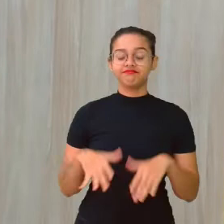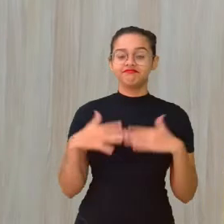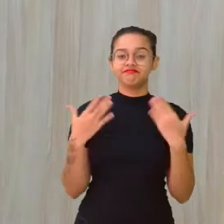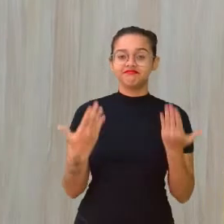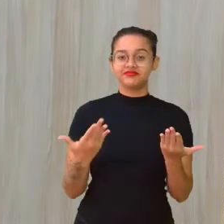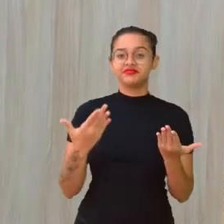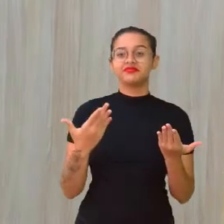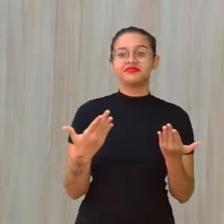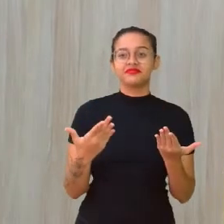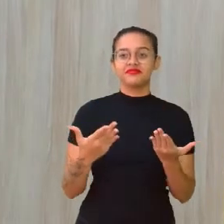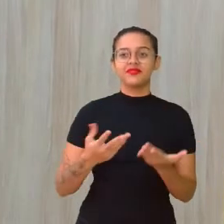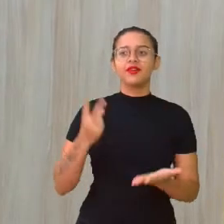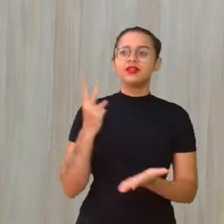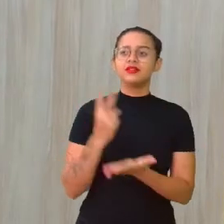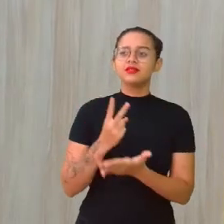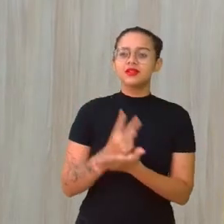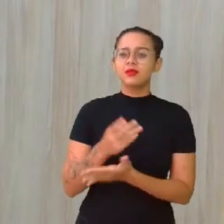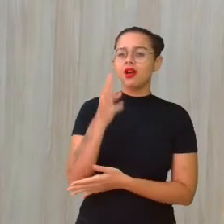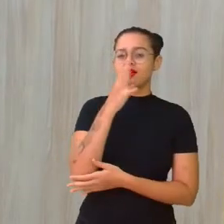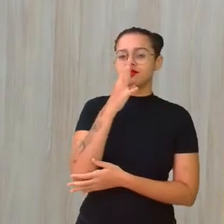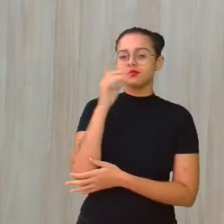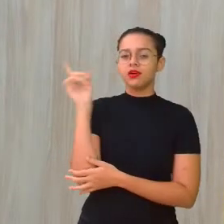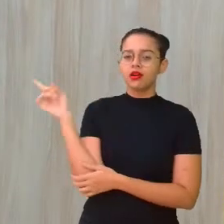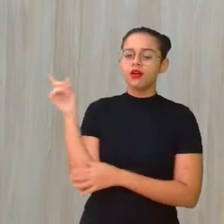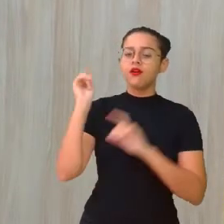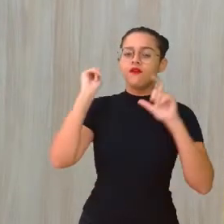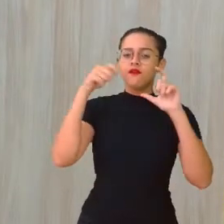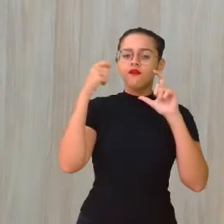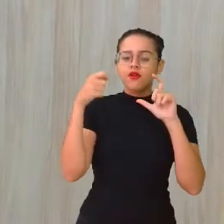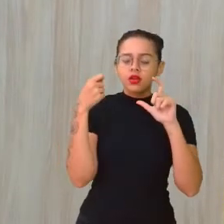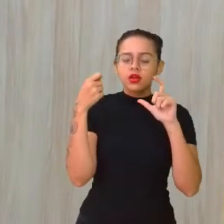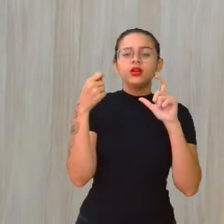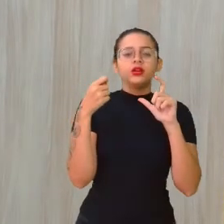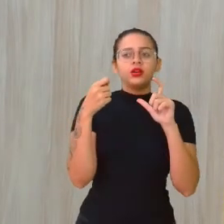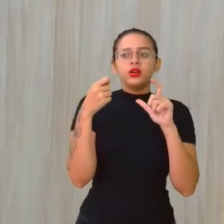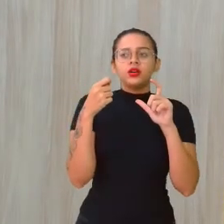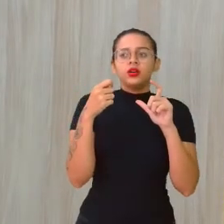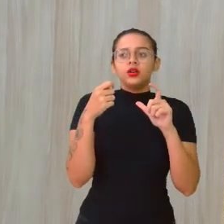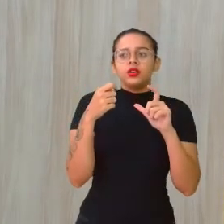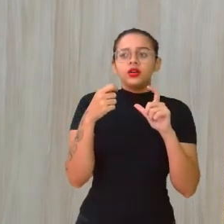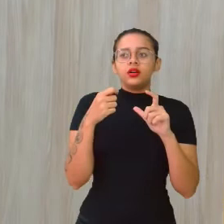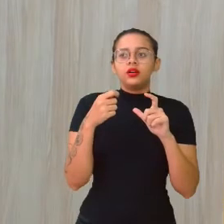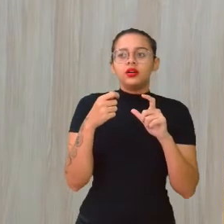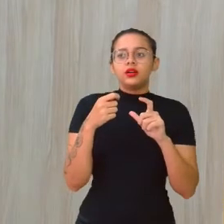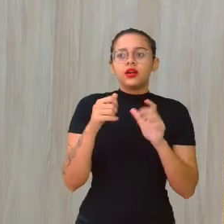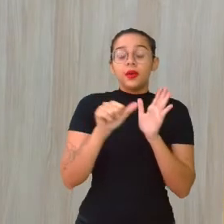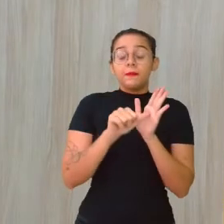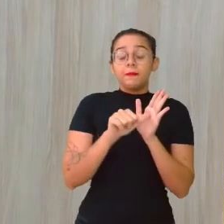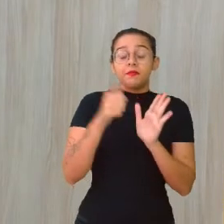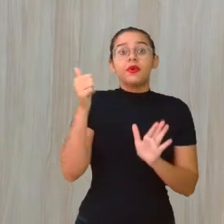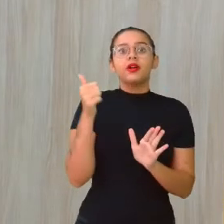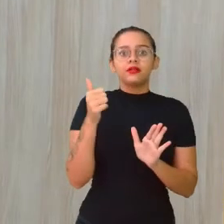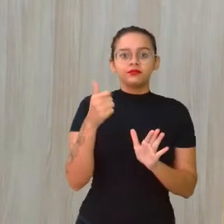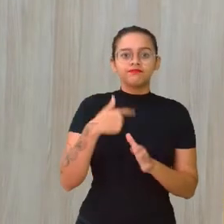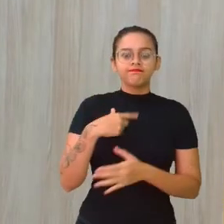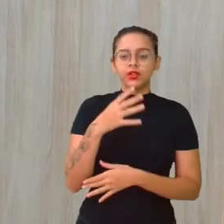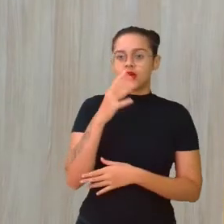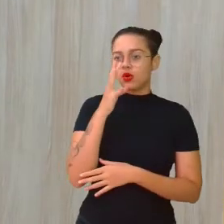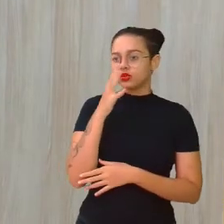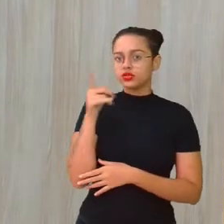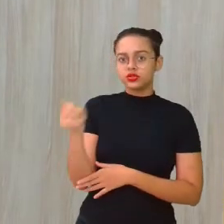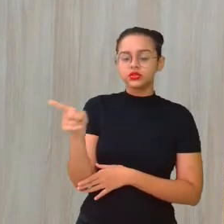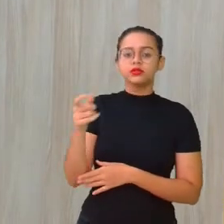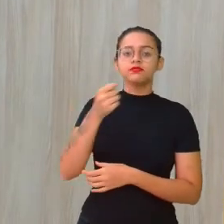Então, pessoal, toda vez que eu assisto esse depoimento dela, porque não está sendo a primeira vez, né, que eu assisto